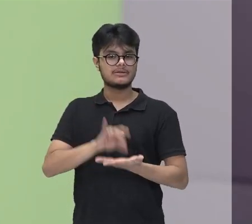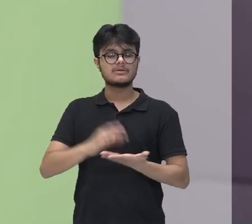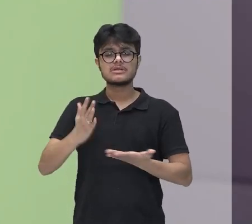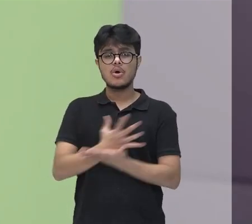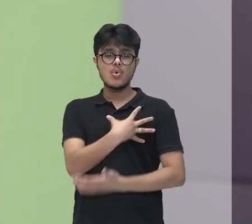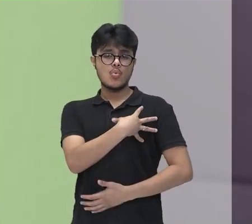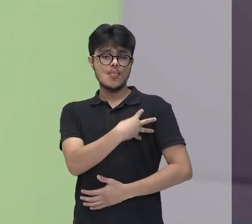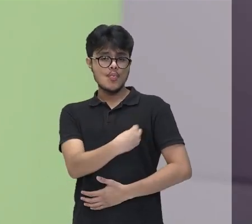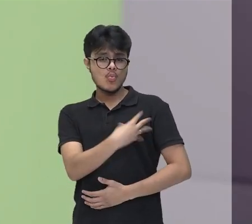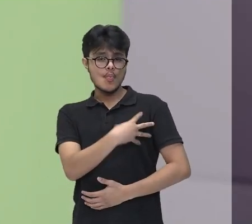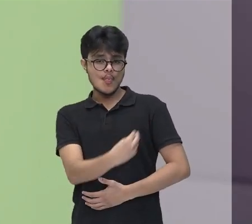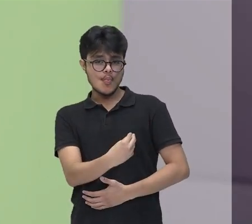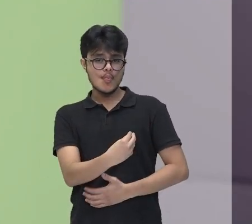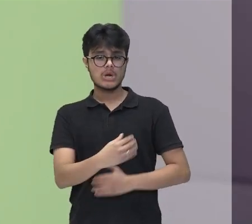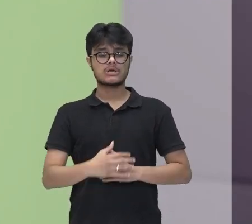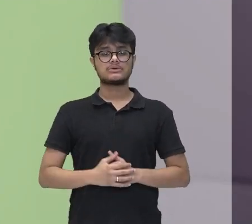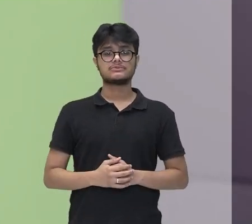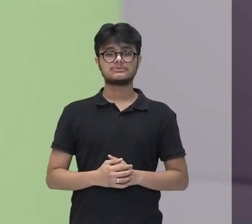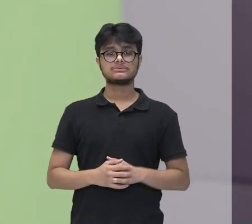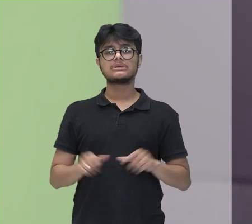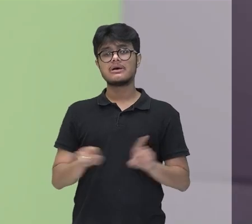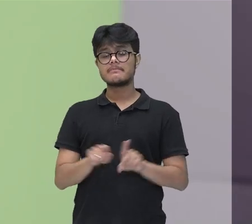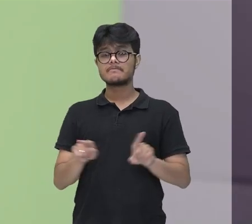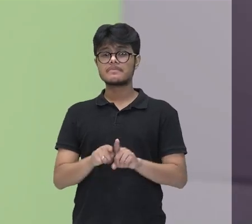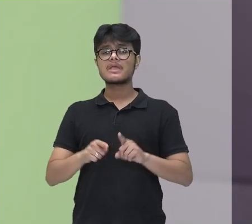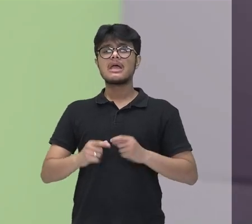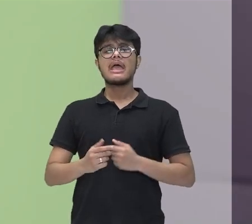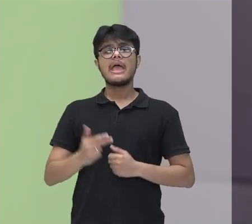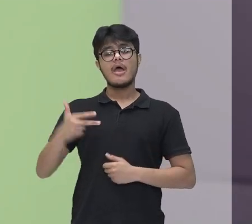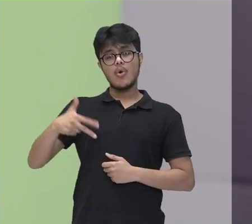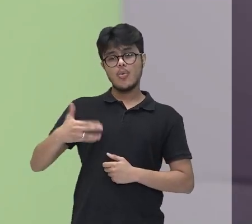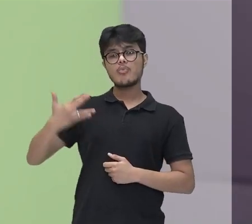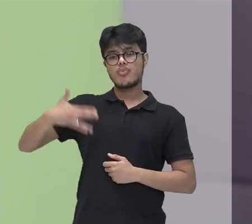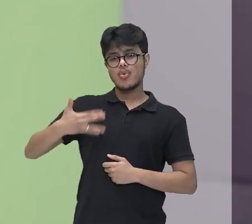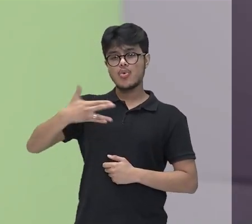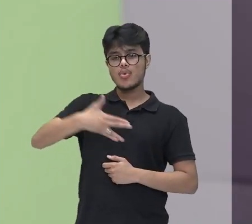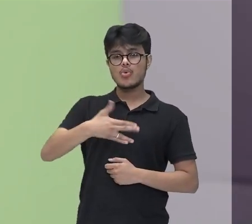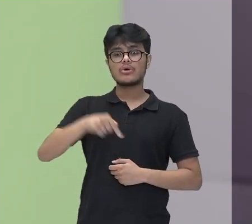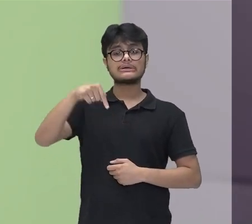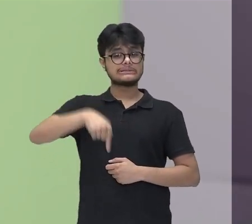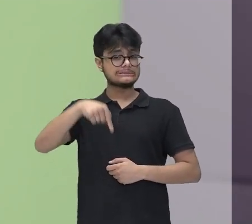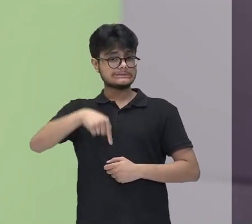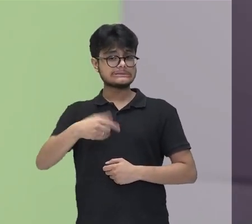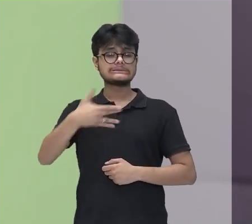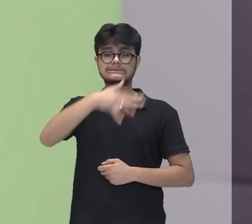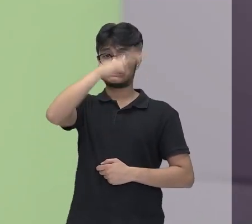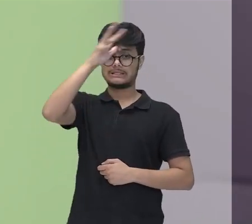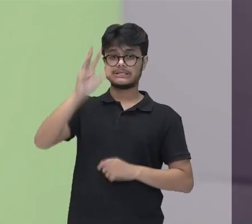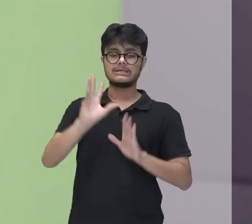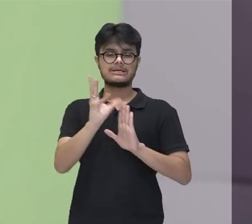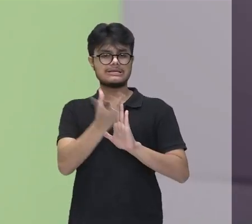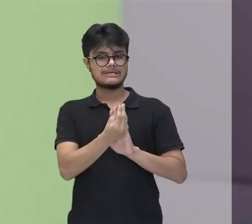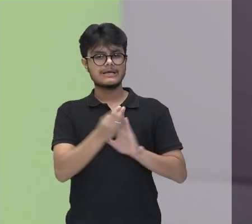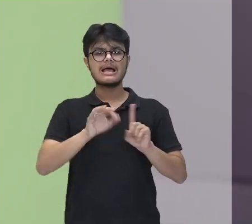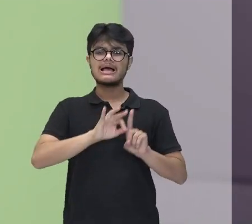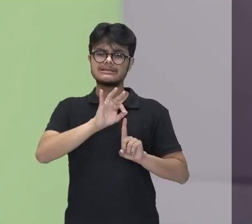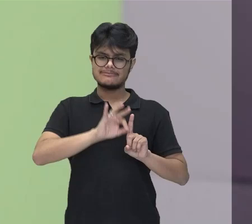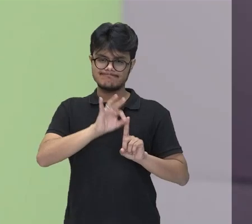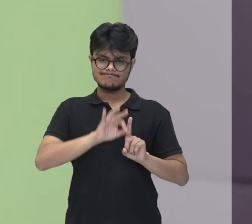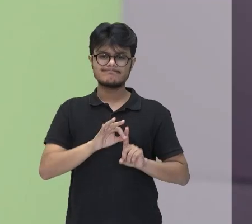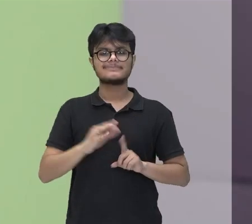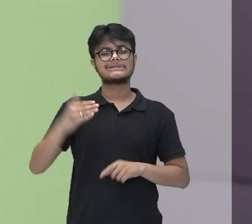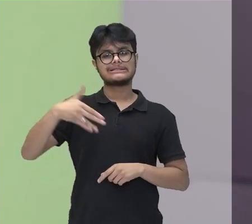mamíferos, como aconteceu com botos na Amazônia, né, por esse aquecimento, né, que é um processo